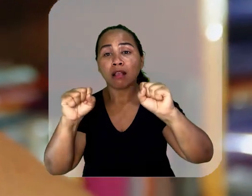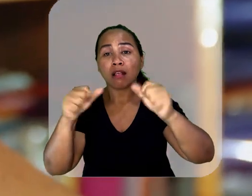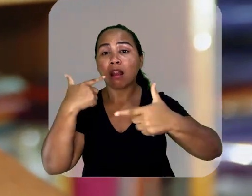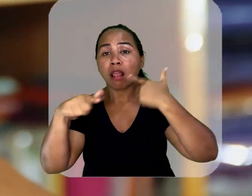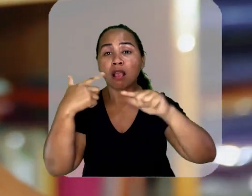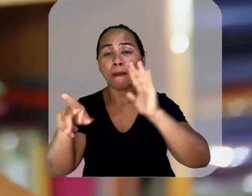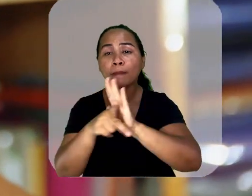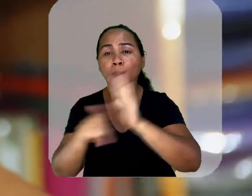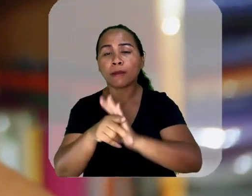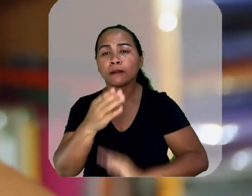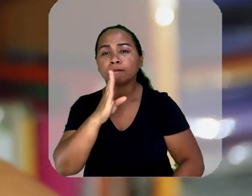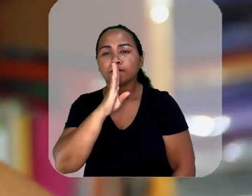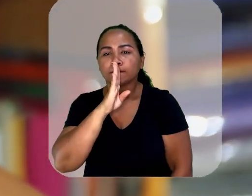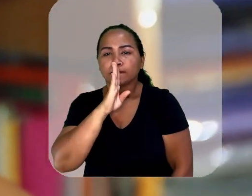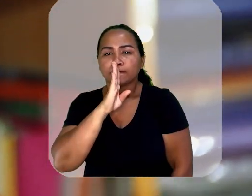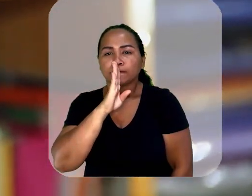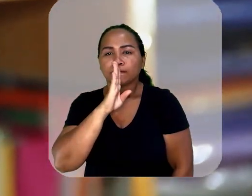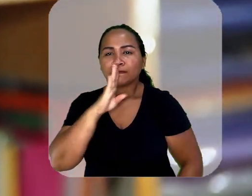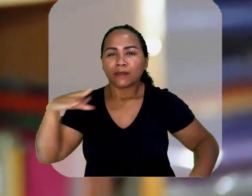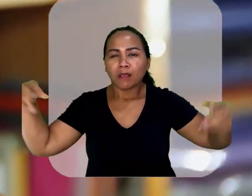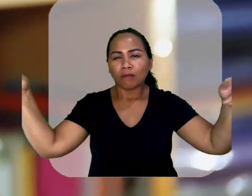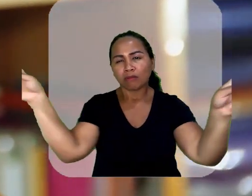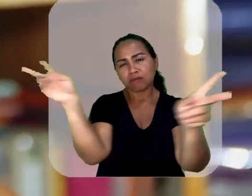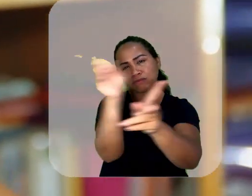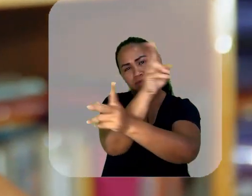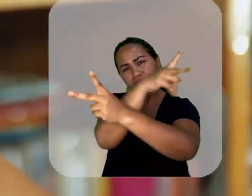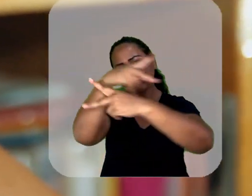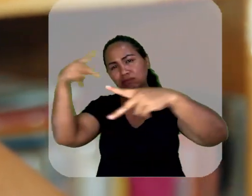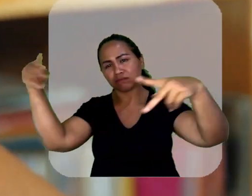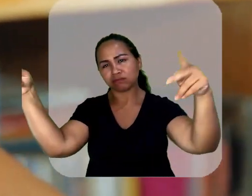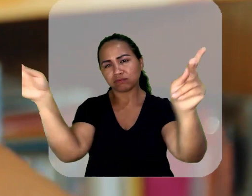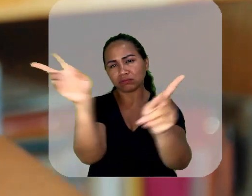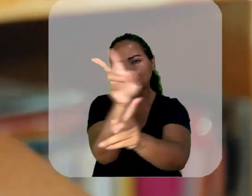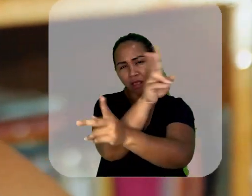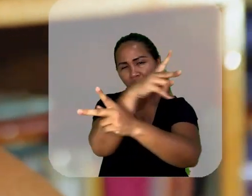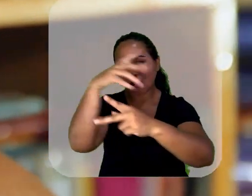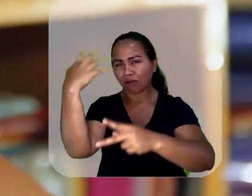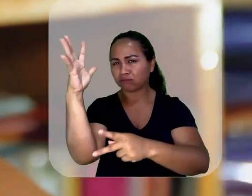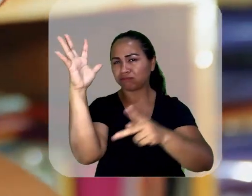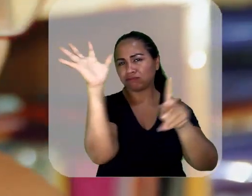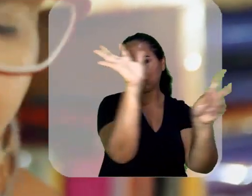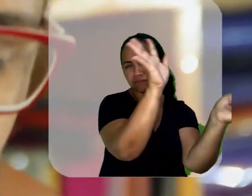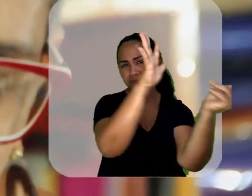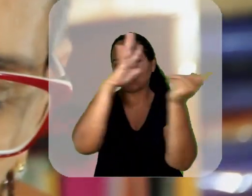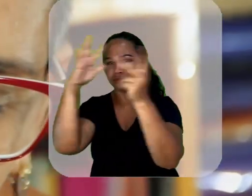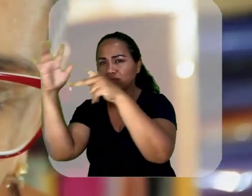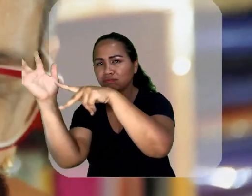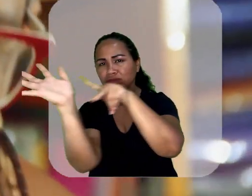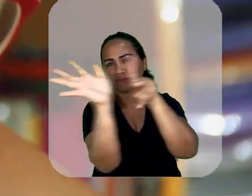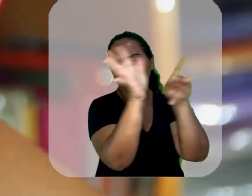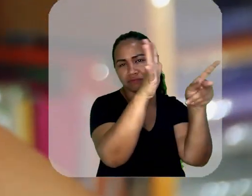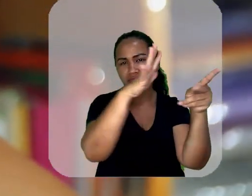O vento passa por ela, levando o perfume de suas folhas para lonjuras que nem ela